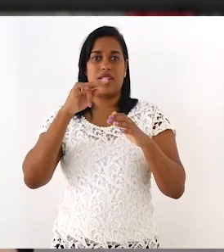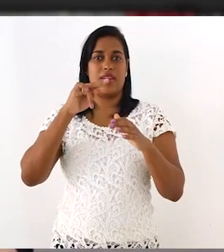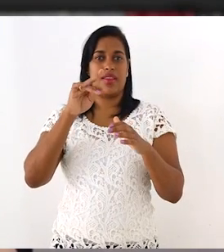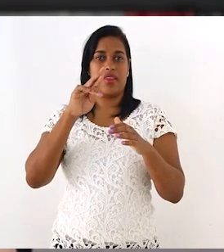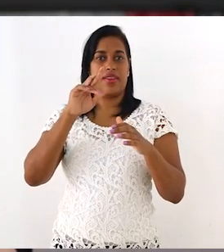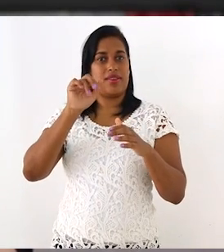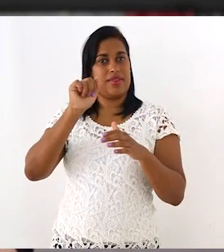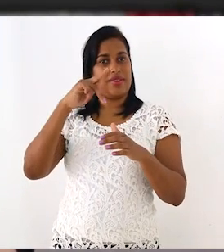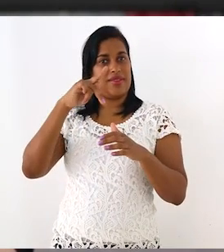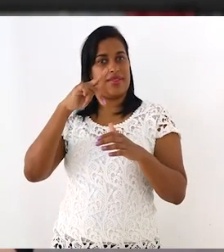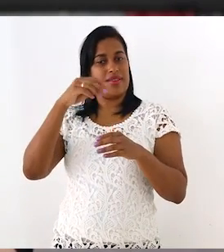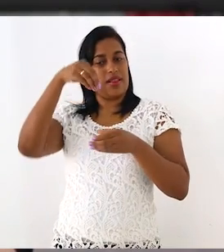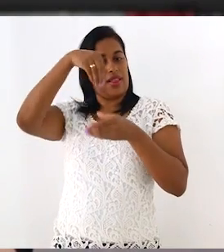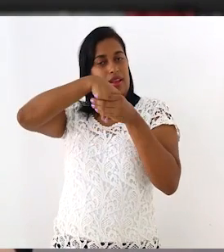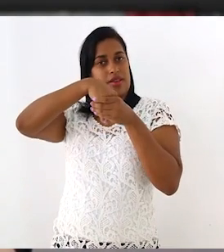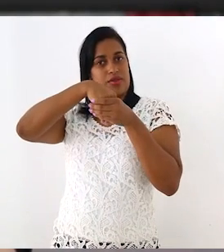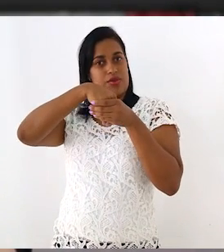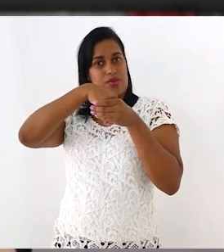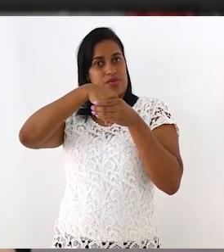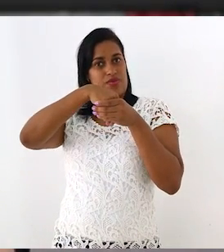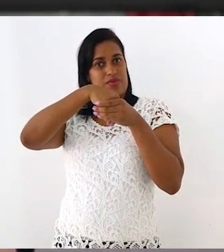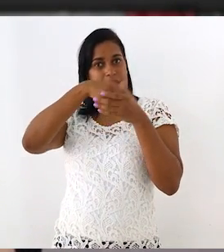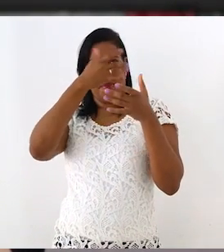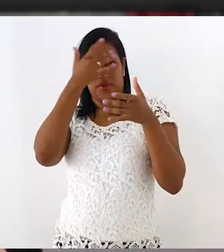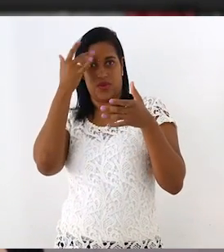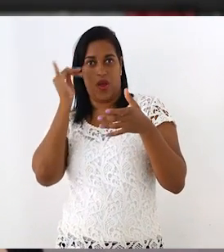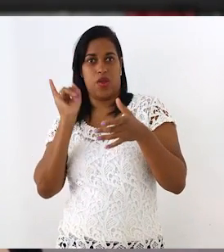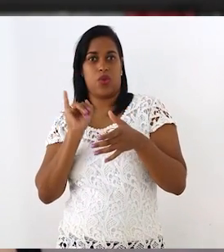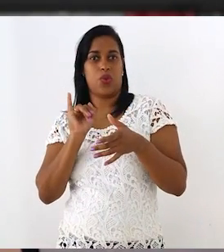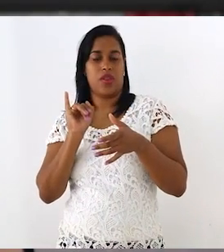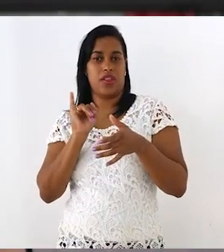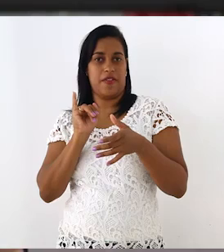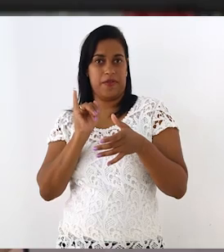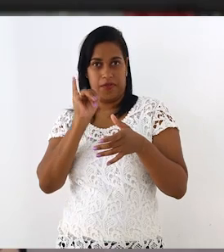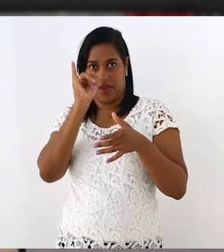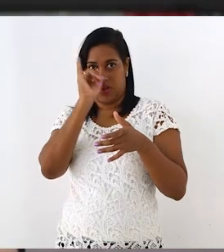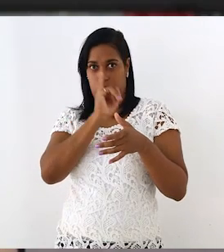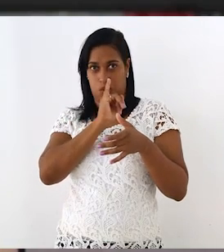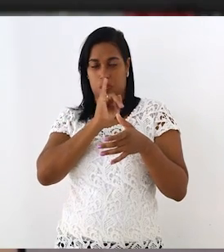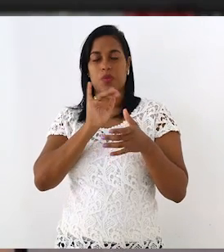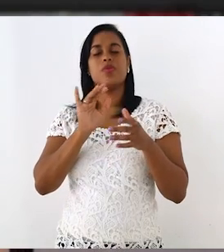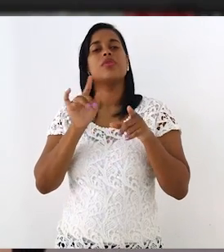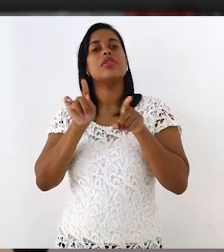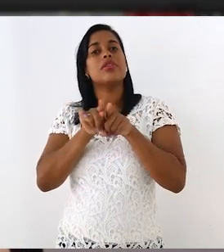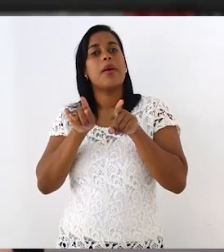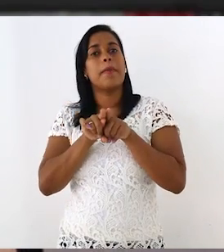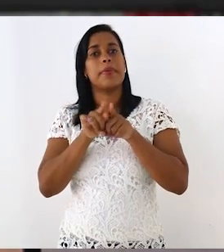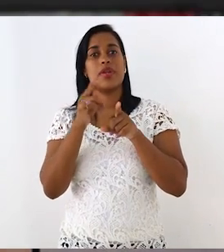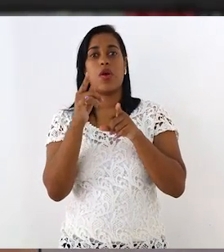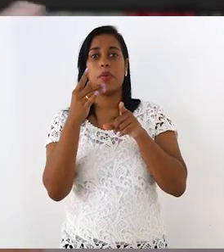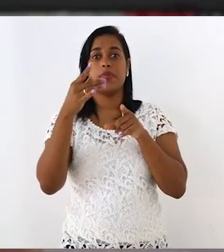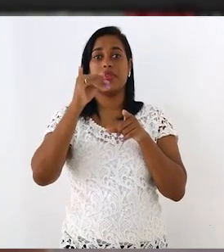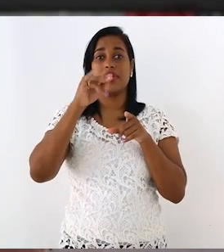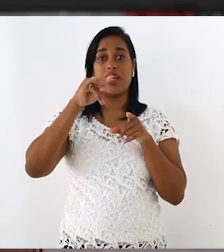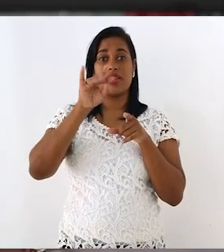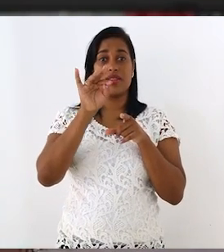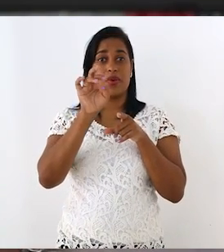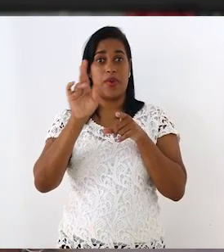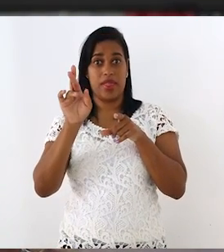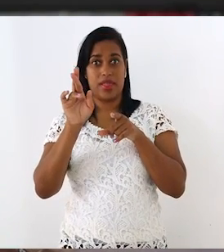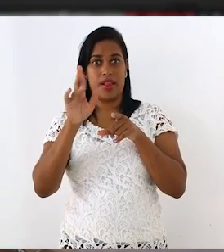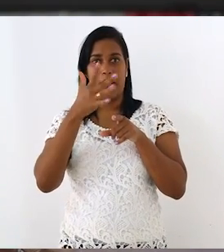comunicação interna, individual do sujeito. Existe a comunicação interpessoal, que é a comunicação entre o